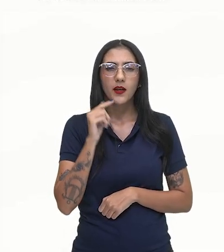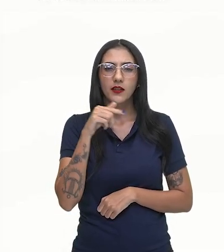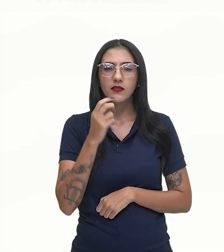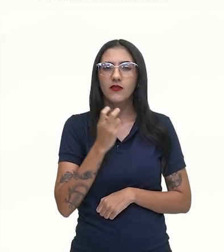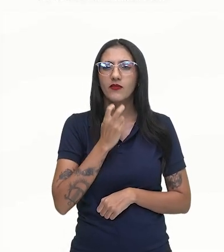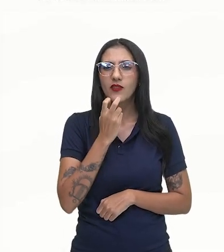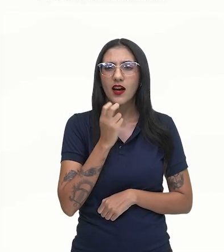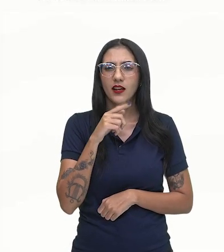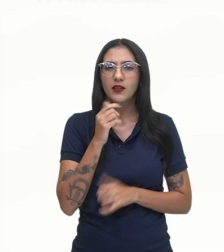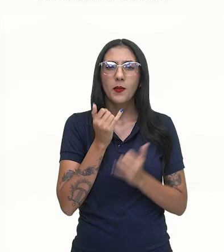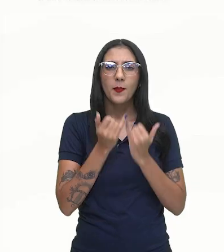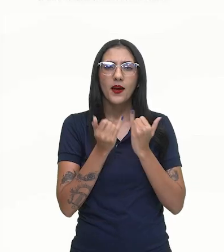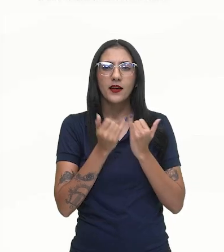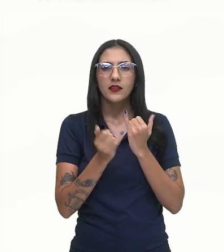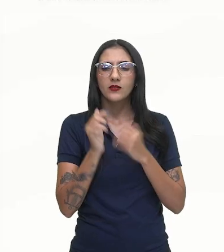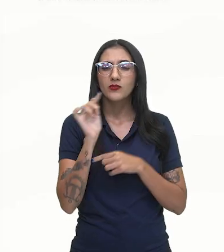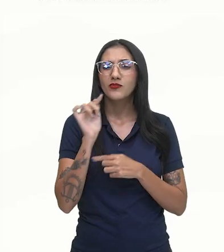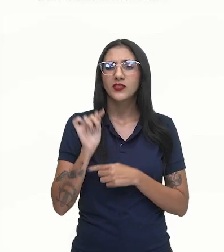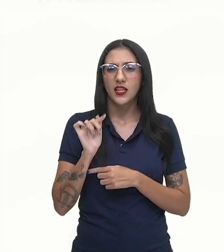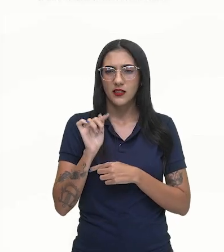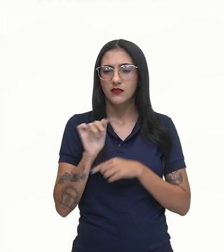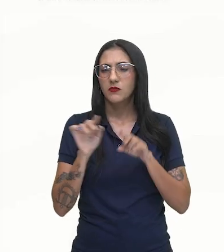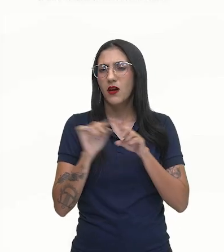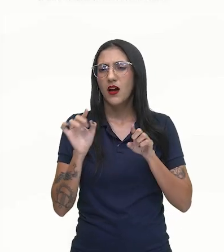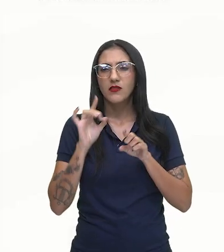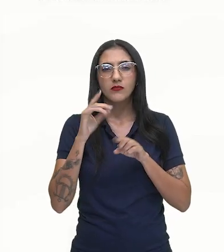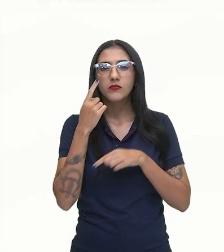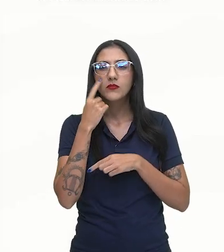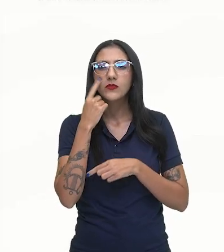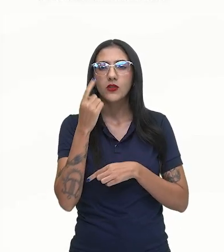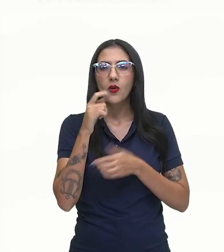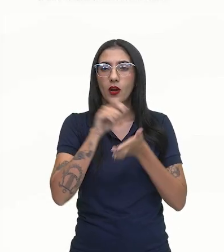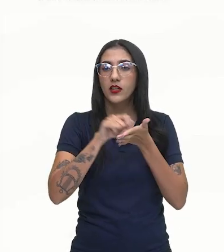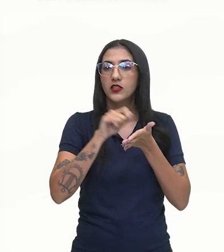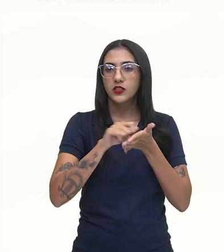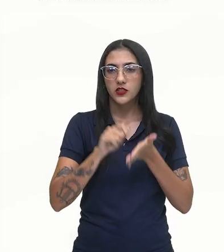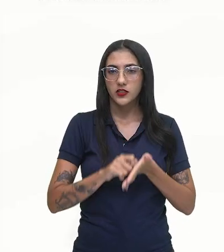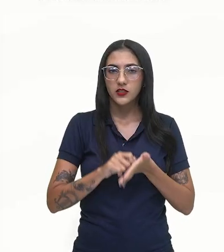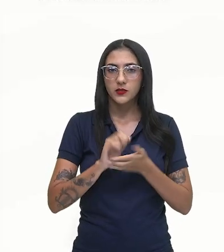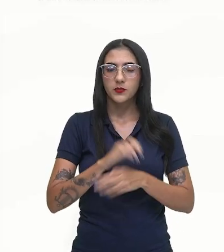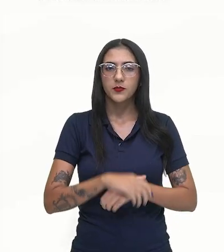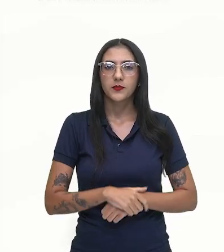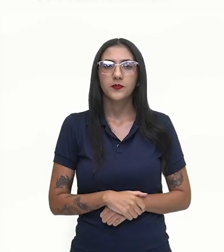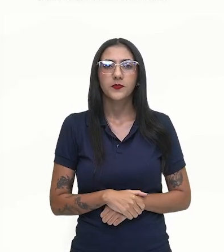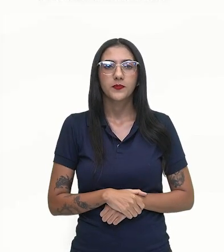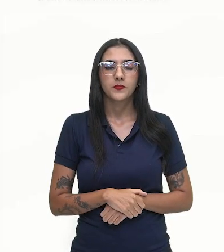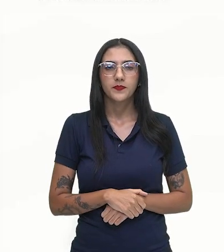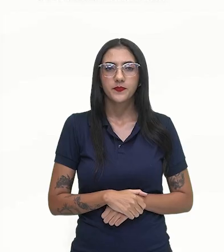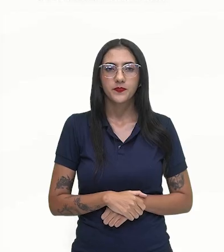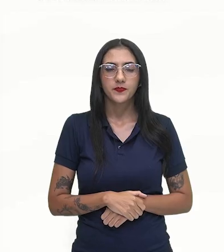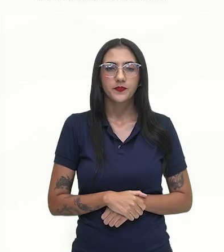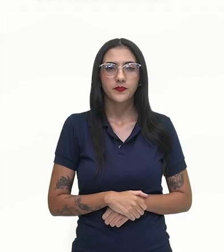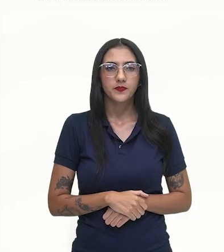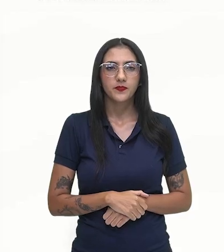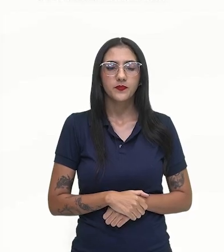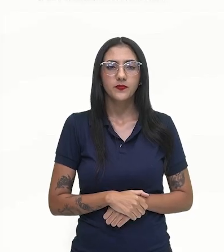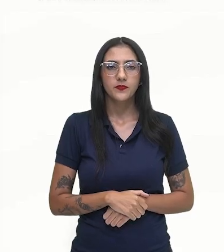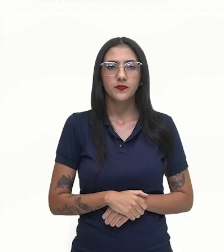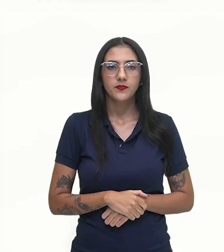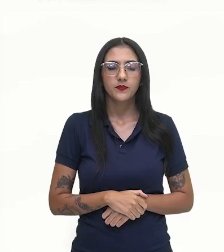como se fosse um Z aqui no final, ok? Então, quando você vai formar